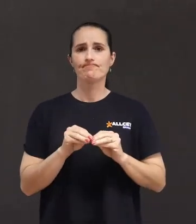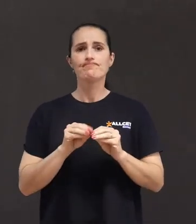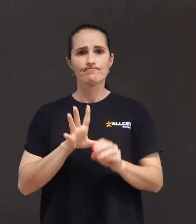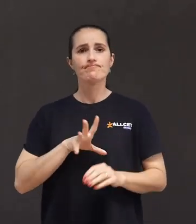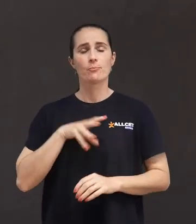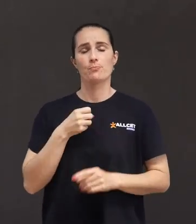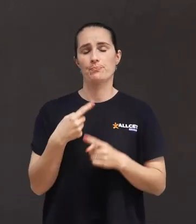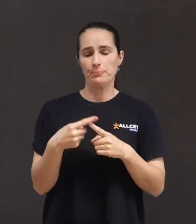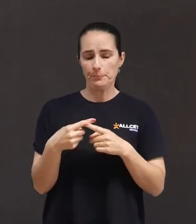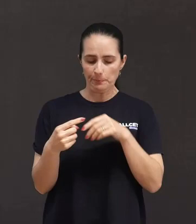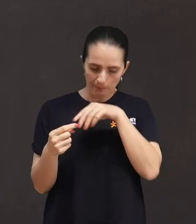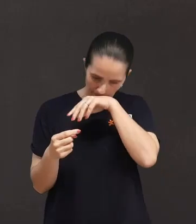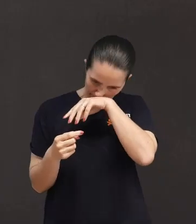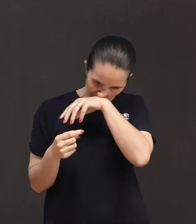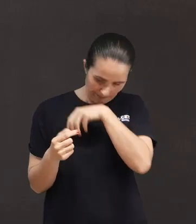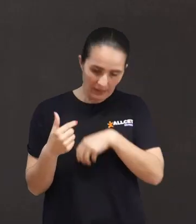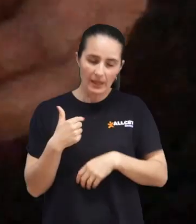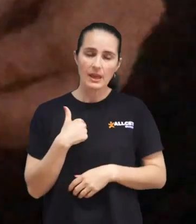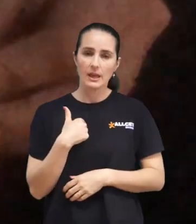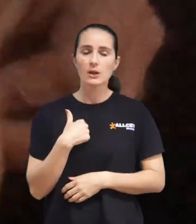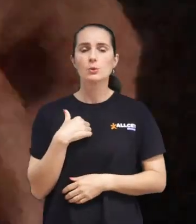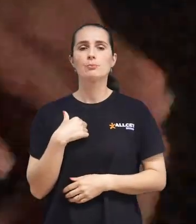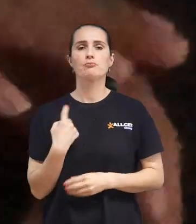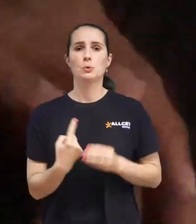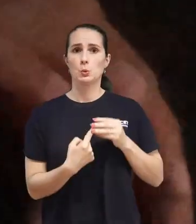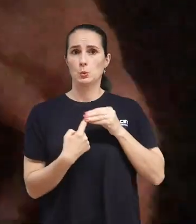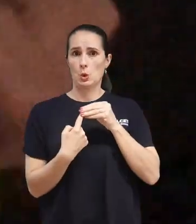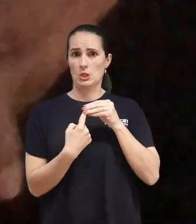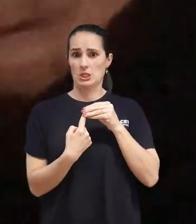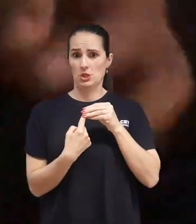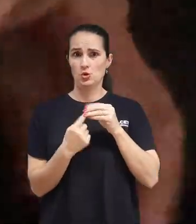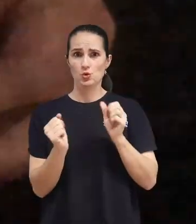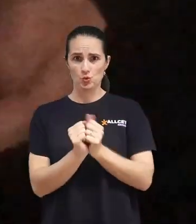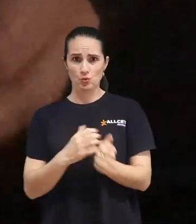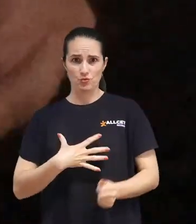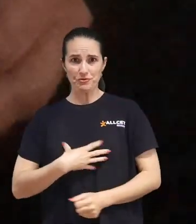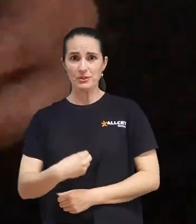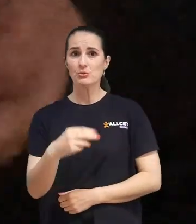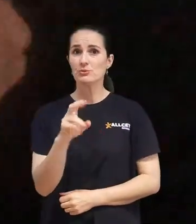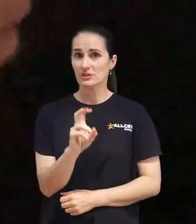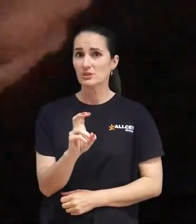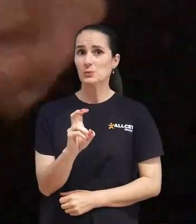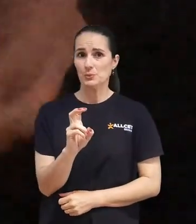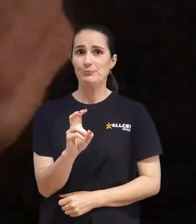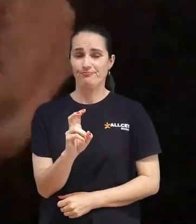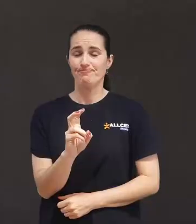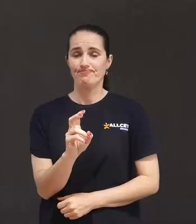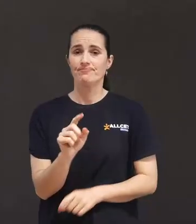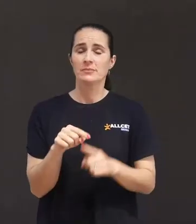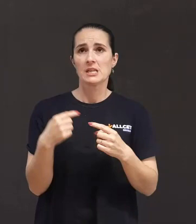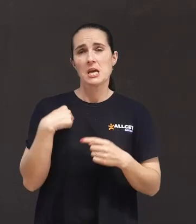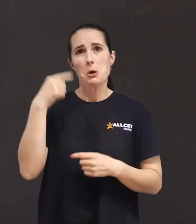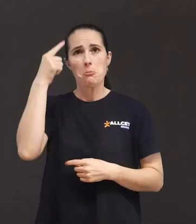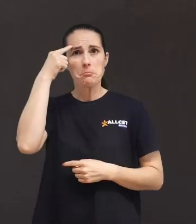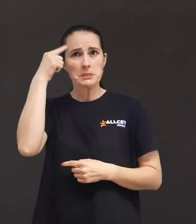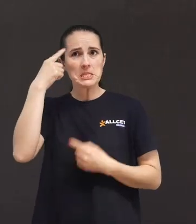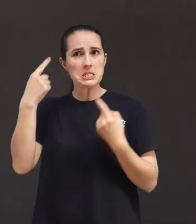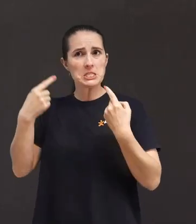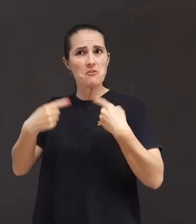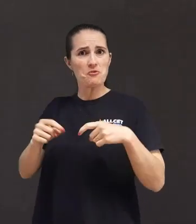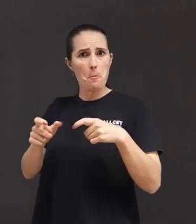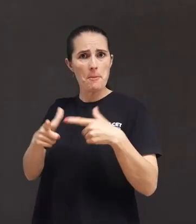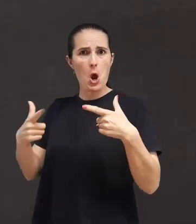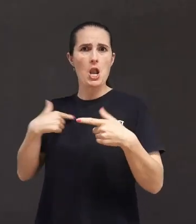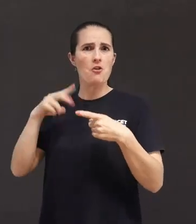além de eu vim sozinha com os meus 5 filhos, só que eu achava que o desafio, assim, o maior eu já